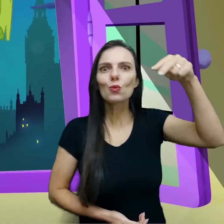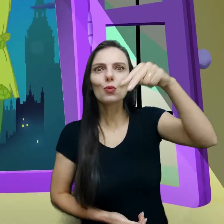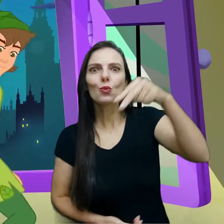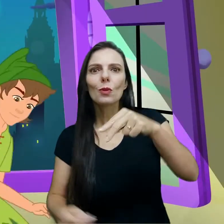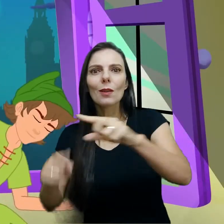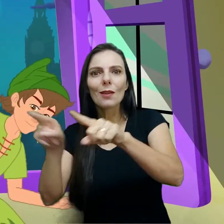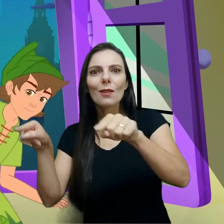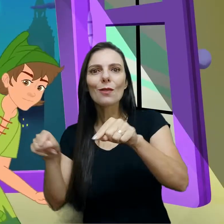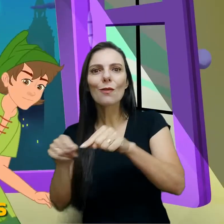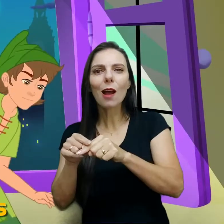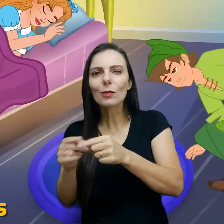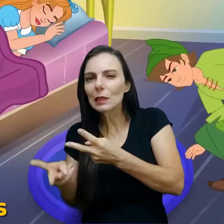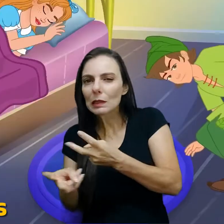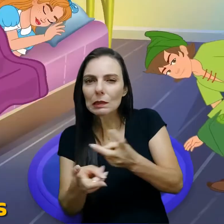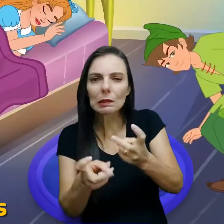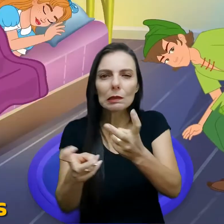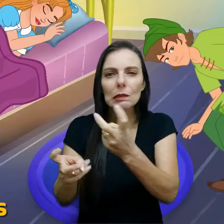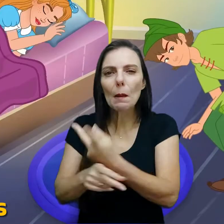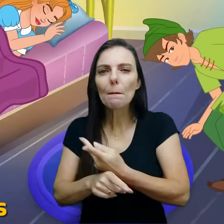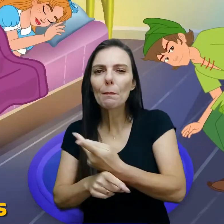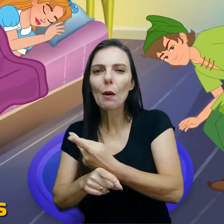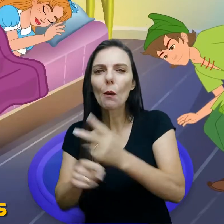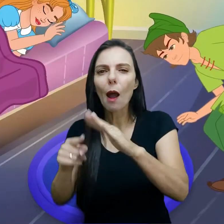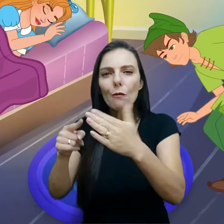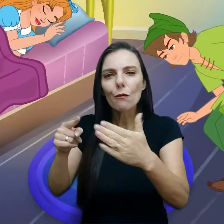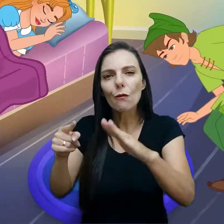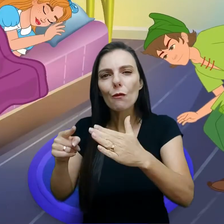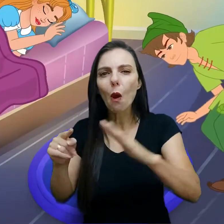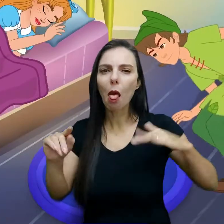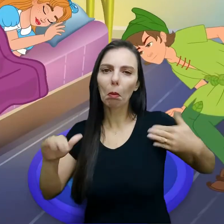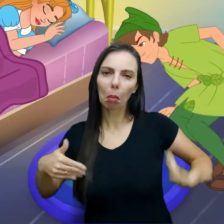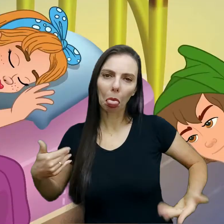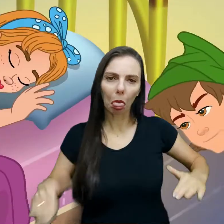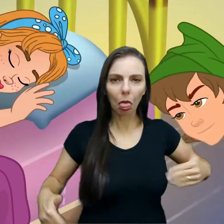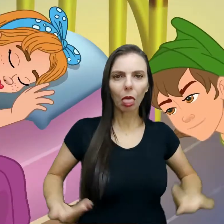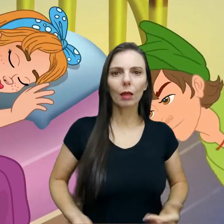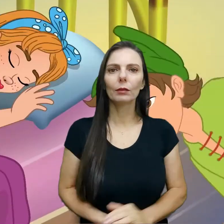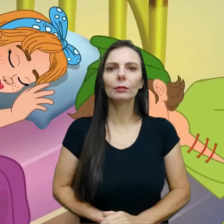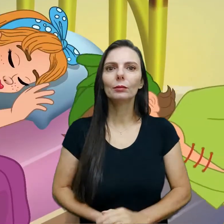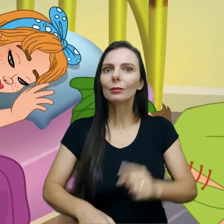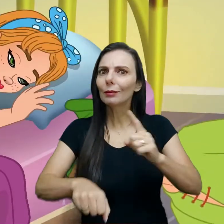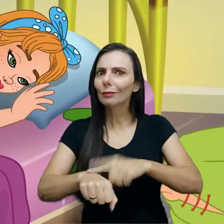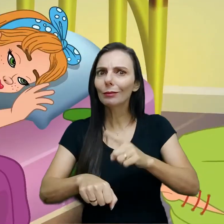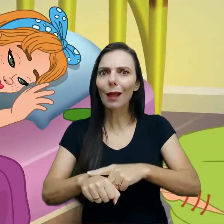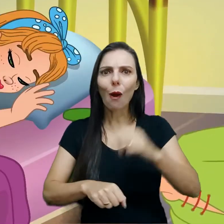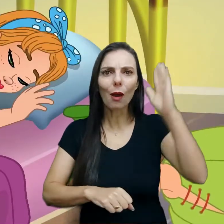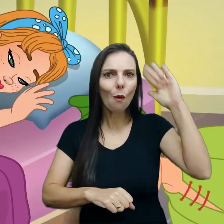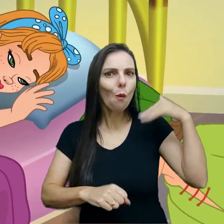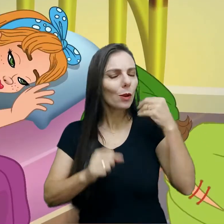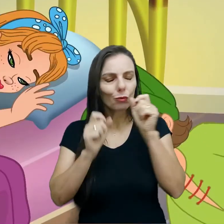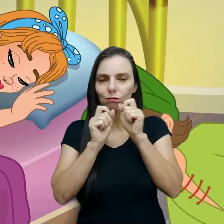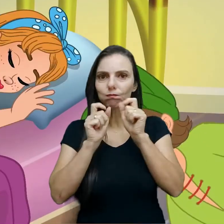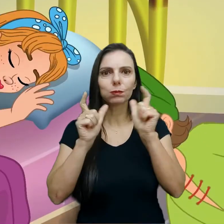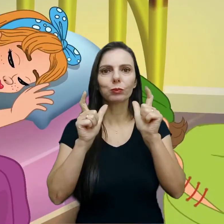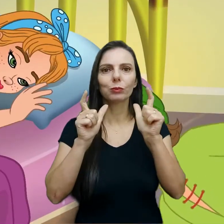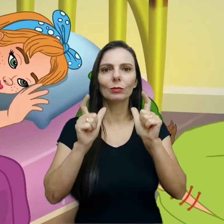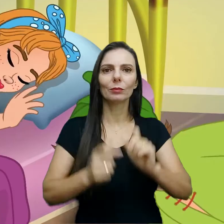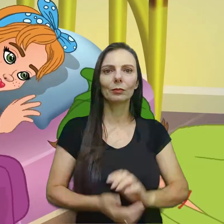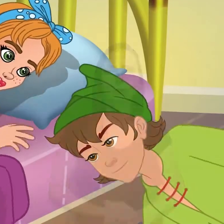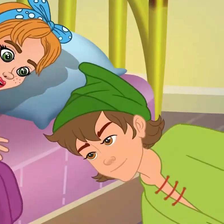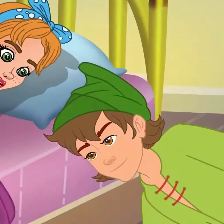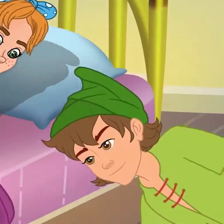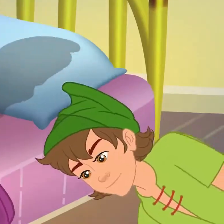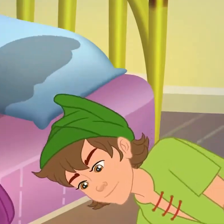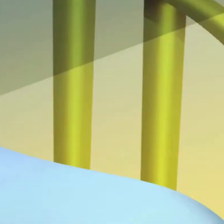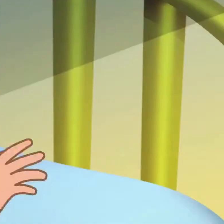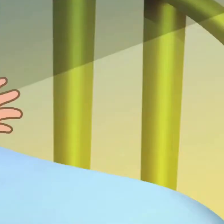silenciosamente entrou no quarto e começou a olhar as folhas que havia deixado cair. E foi naquele momento que Wendy acordou.